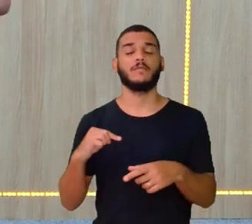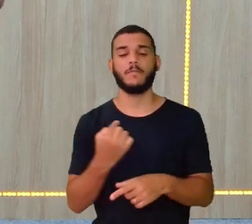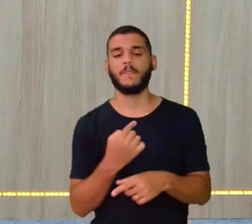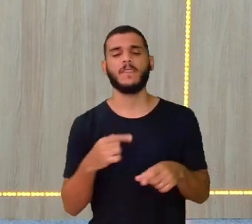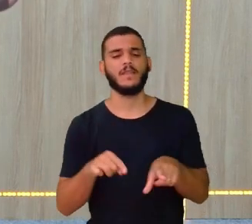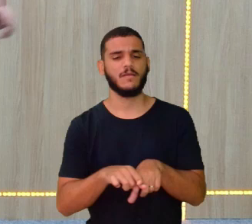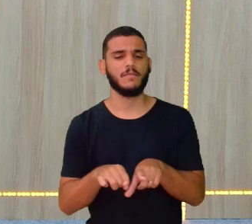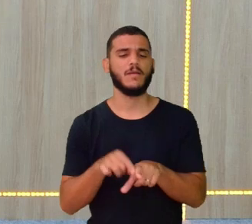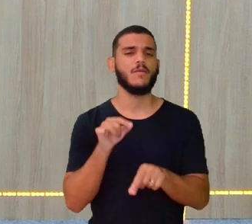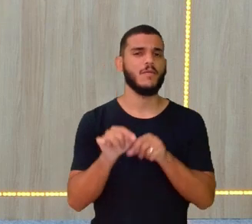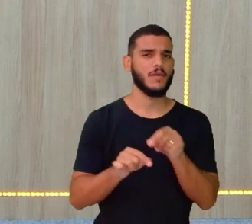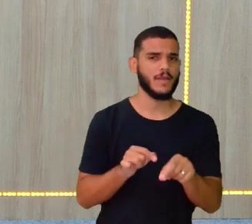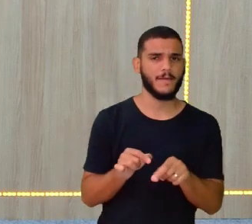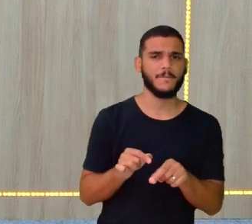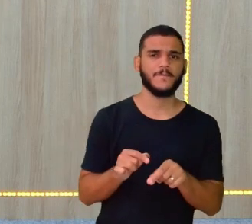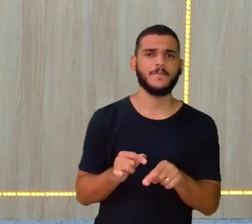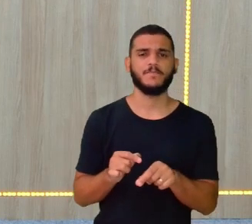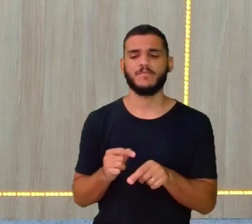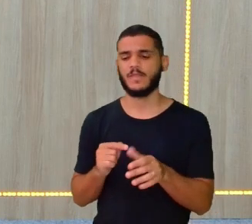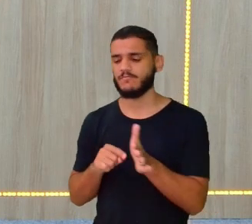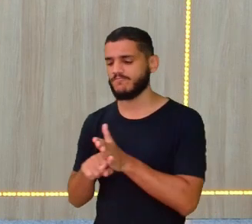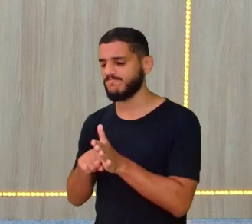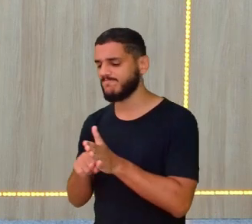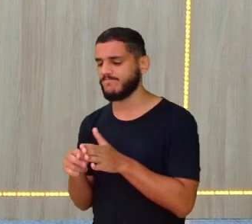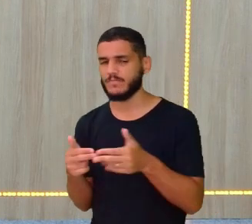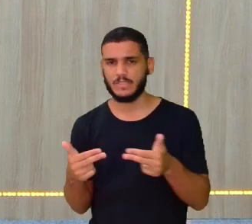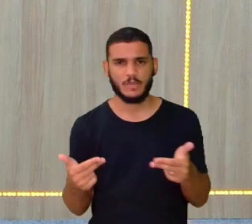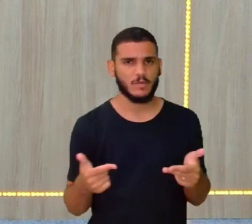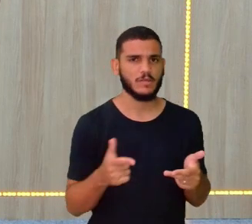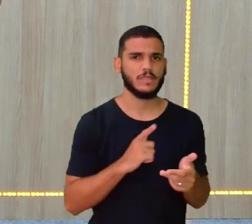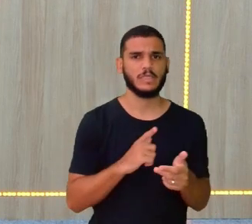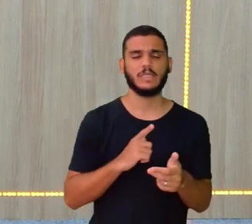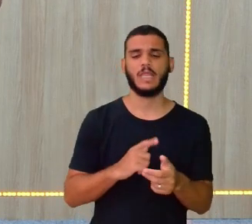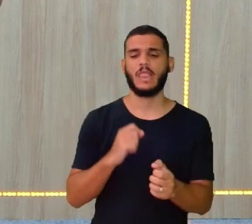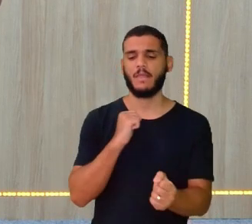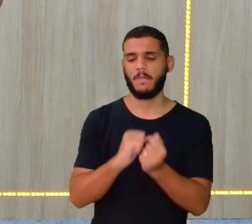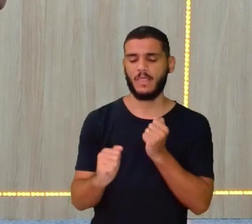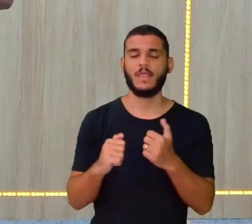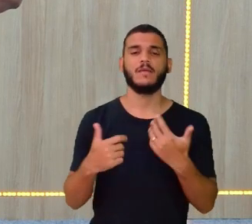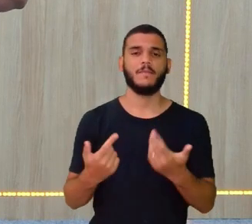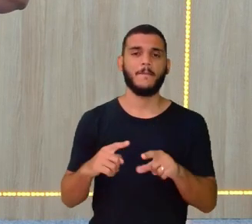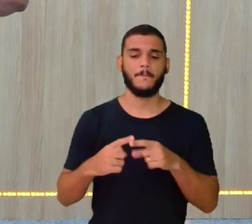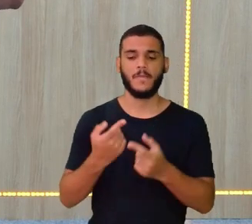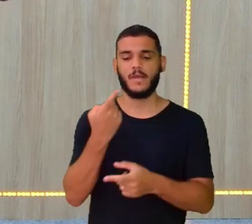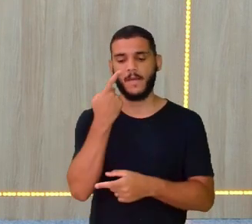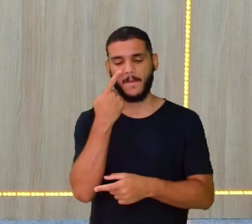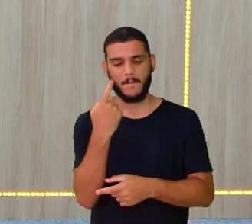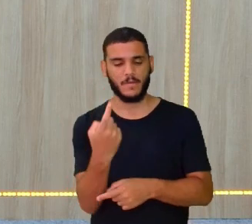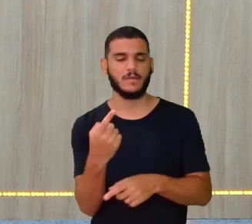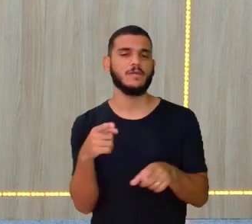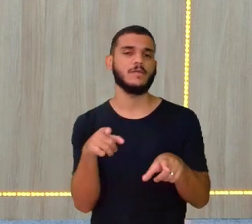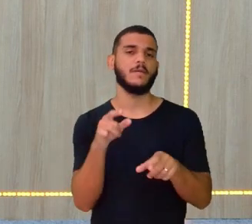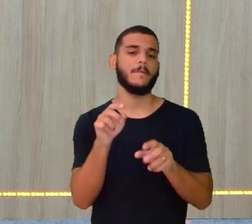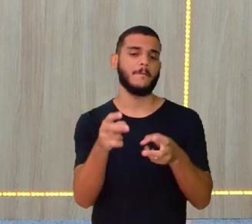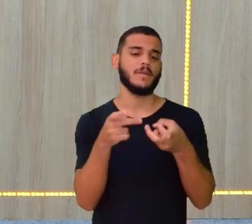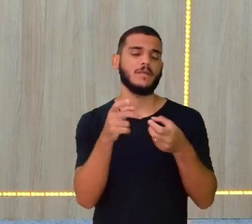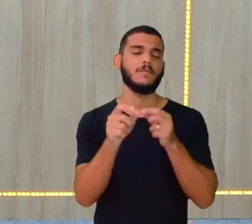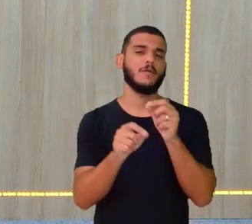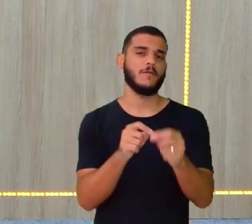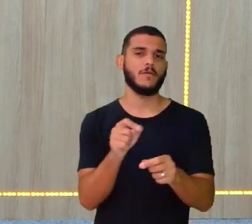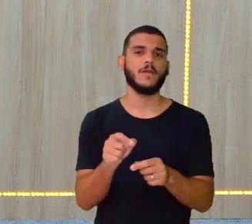né? Buscamos alguma coisa para matá-la, não é? Mas é interessante observar, não